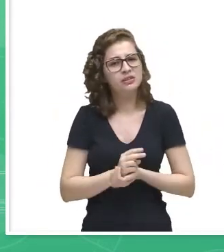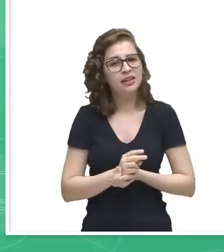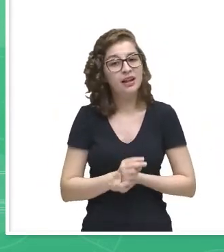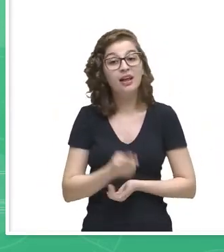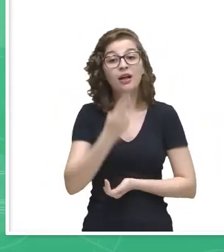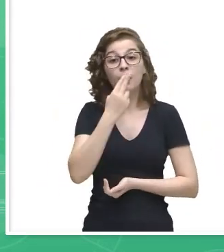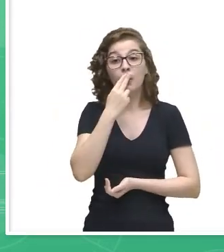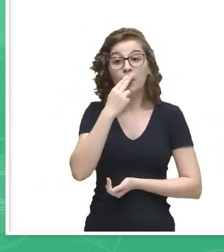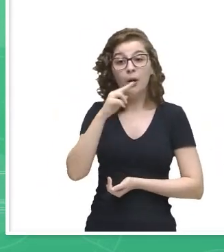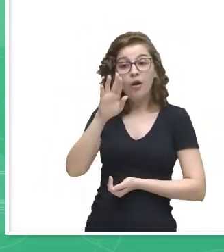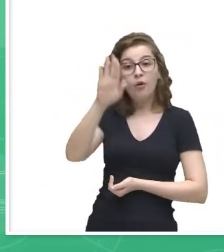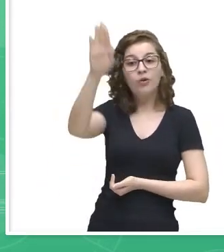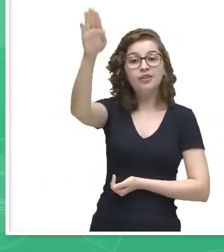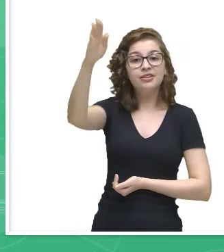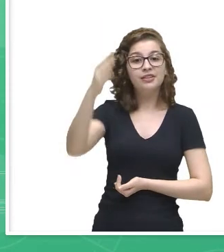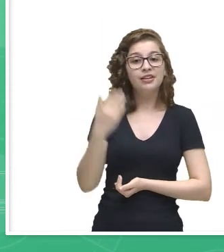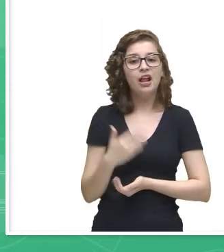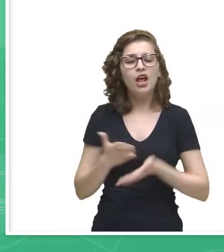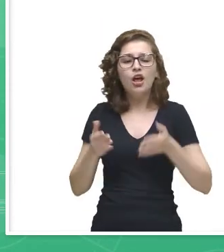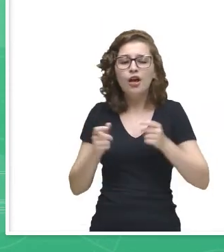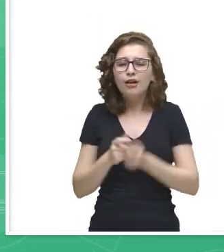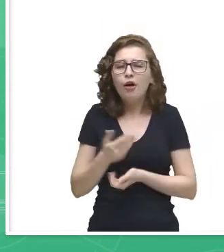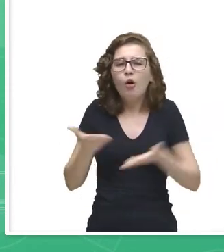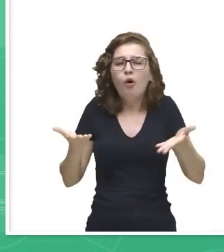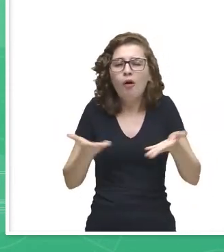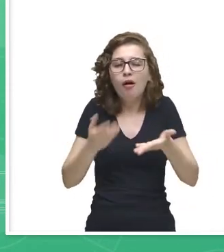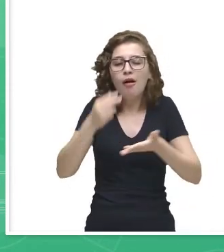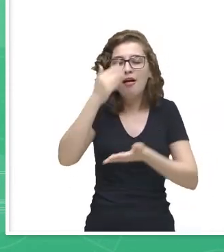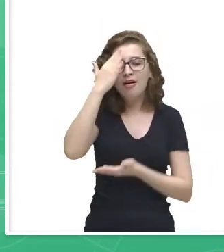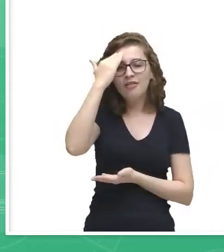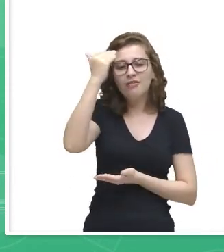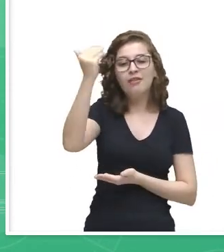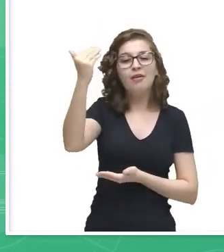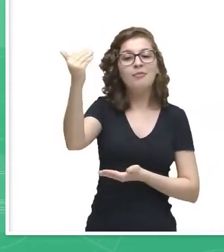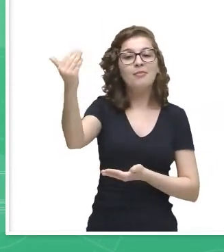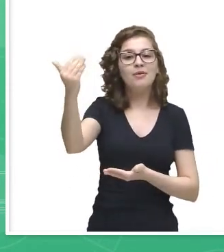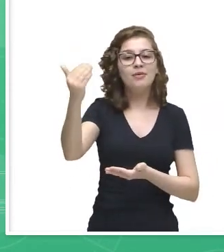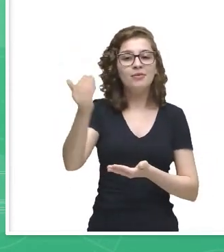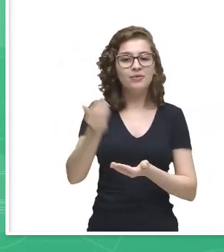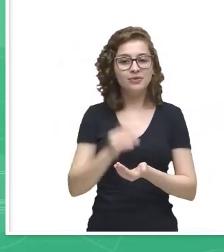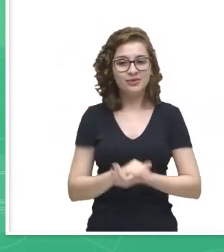Hitler crescendo como o grande salvador da nação,